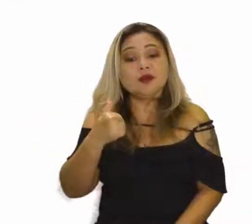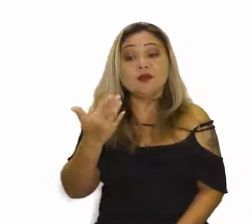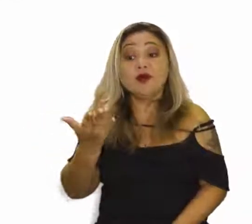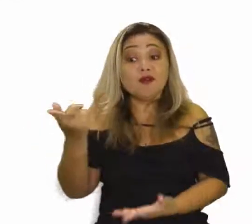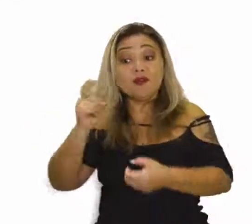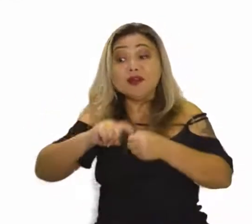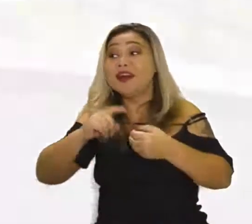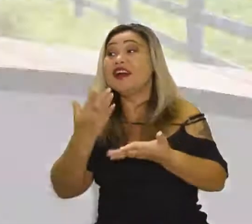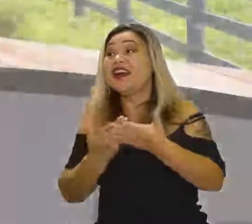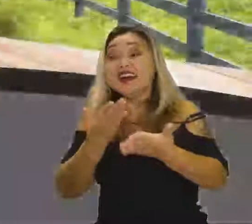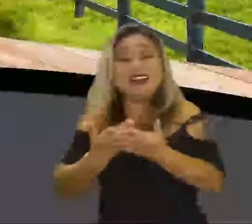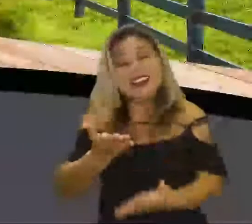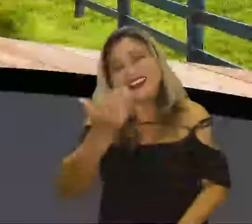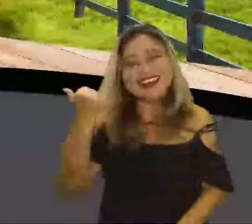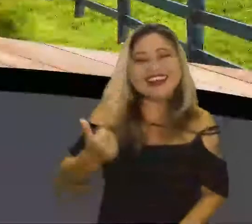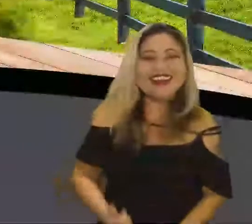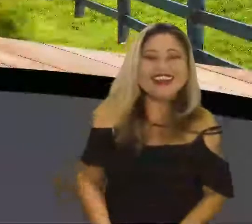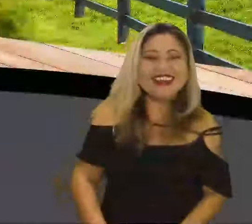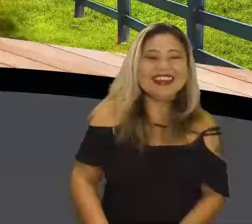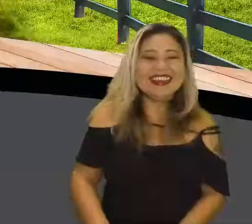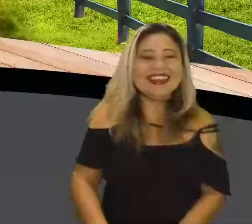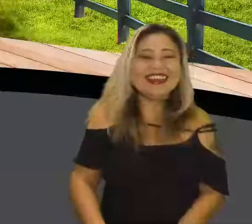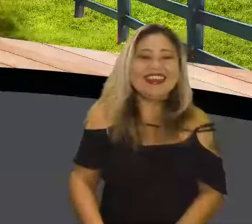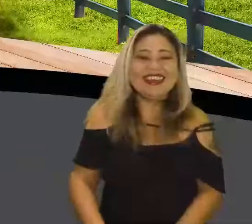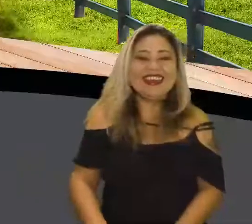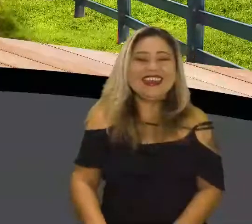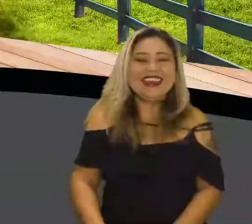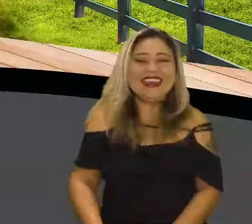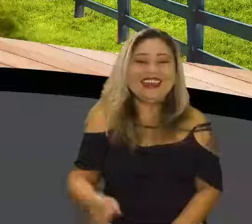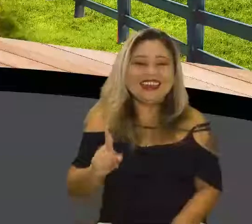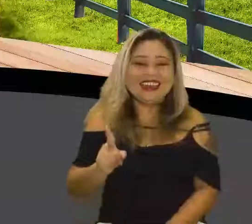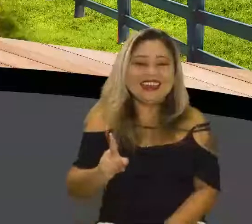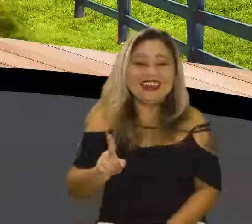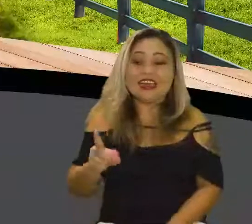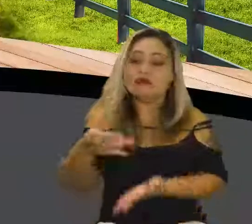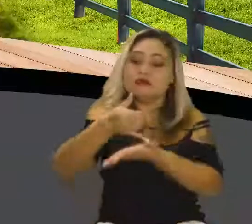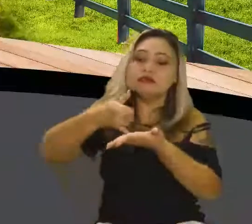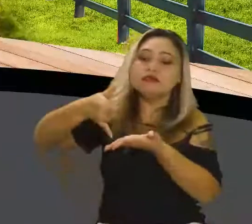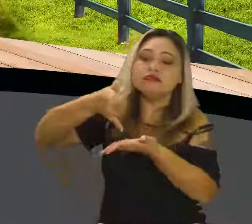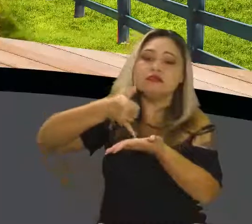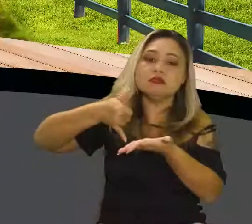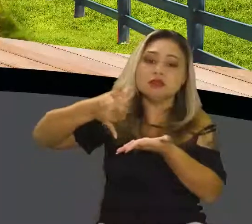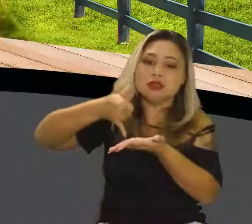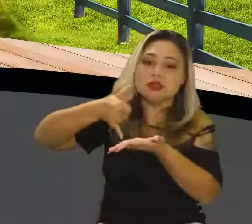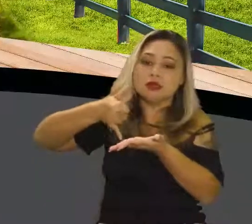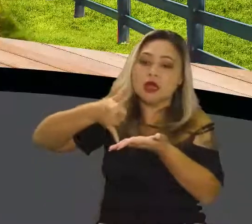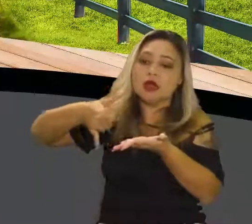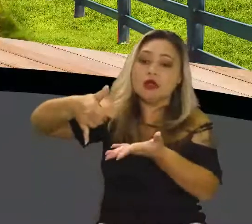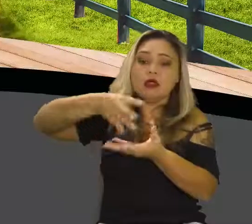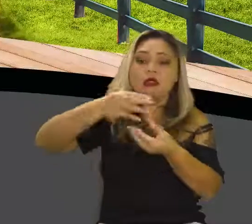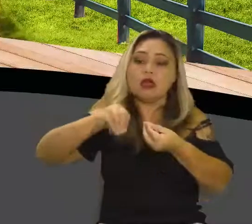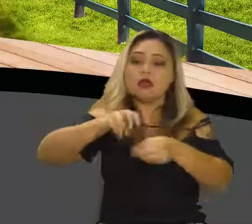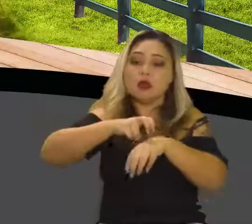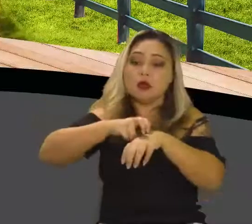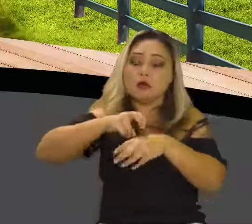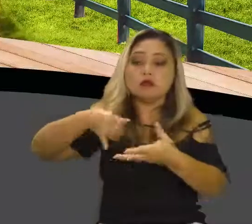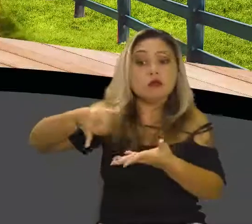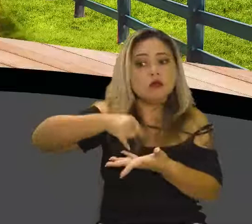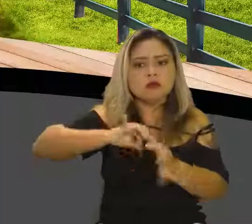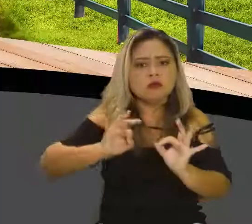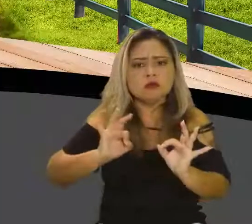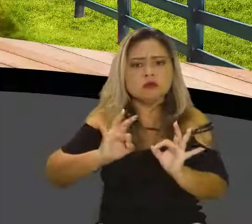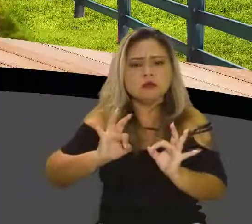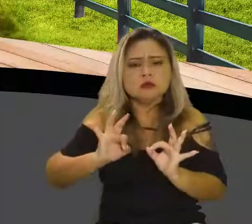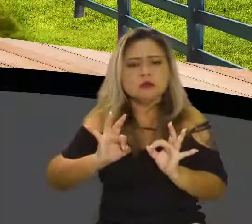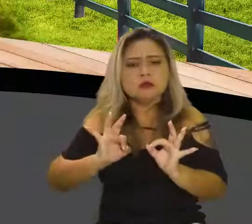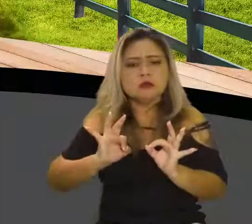da aula. Galera de positivo, abre um parênteses, azeite. Se você colocou azeite na sua salada, não esquenta, não